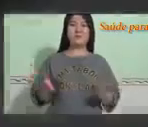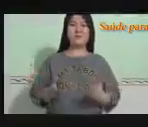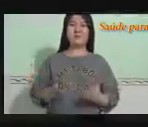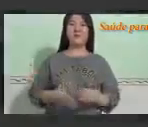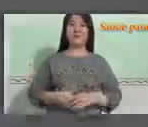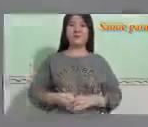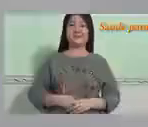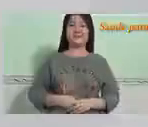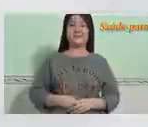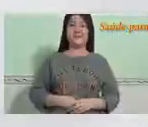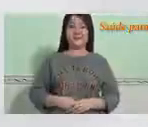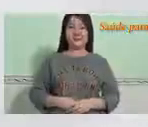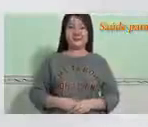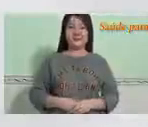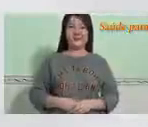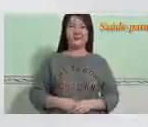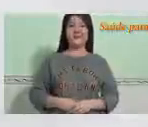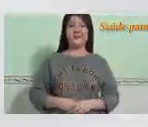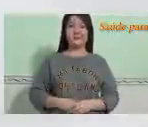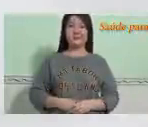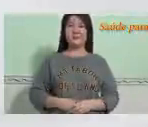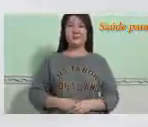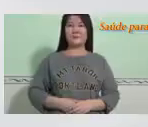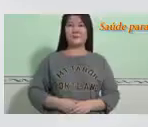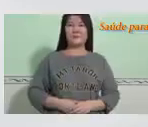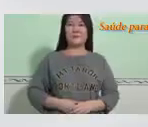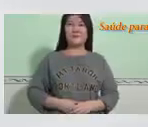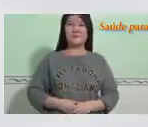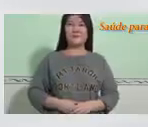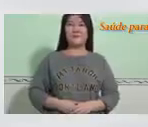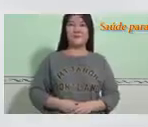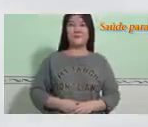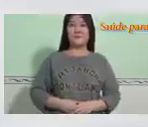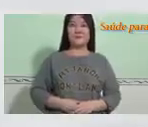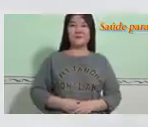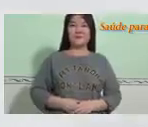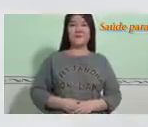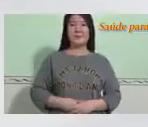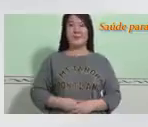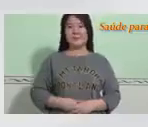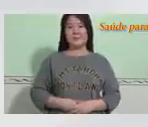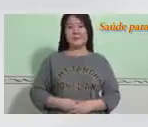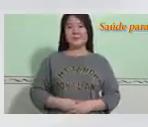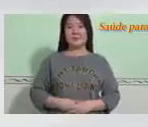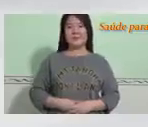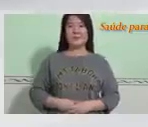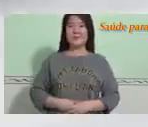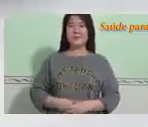prevenir infecções, permitir que a pessoa respire com maior facilidade e evitar o surgimento de outros